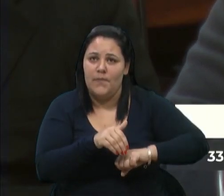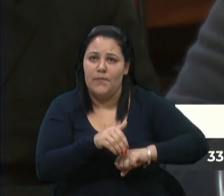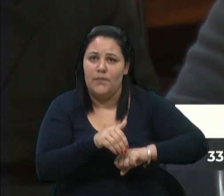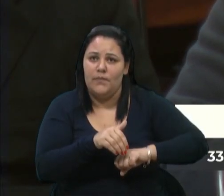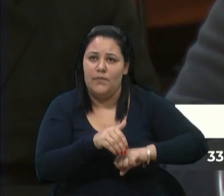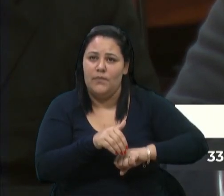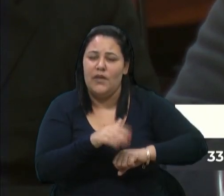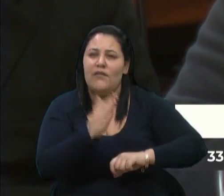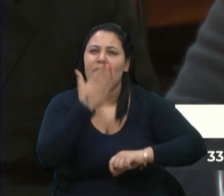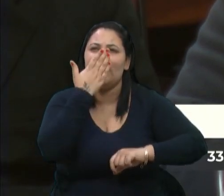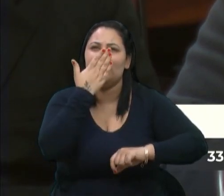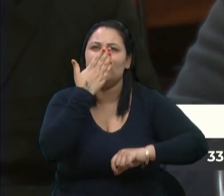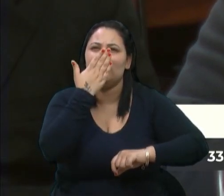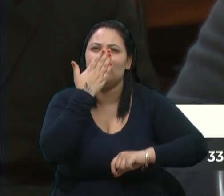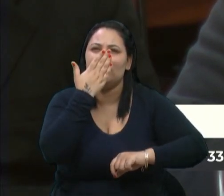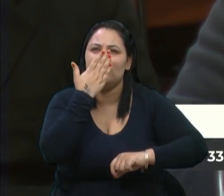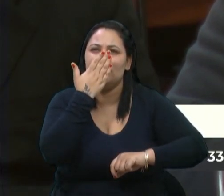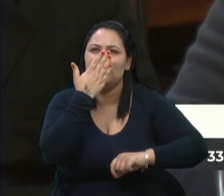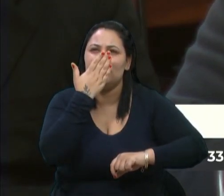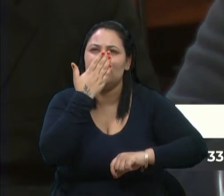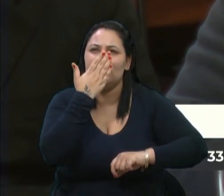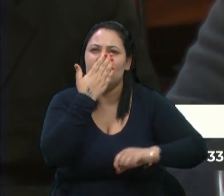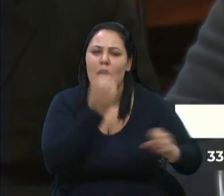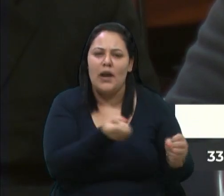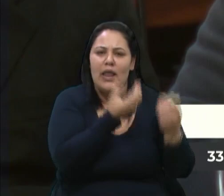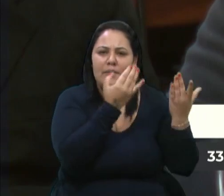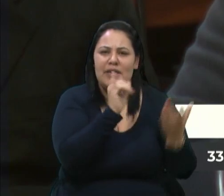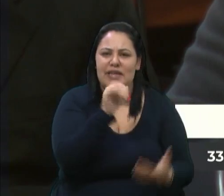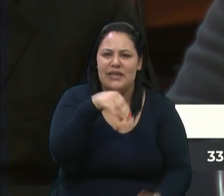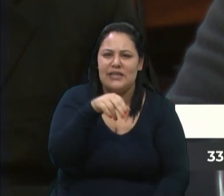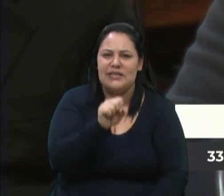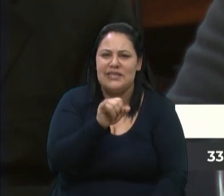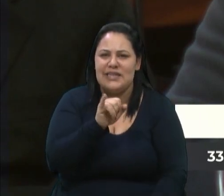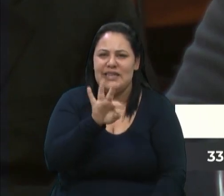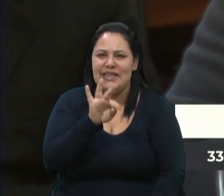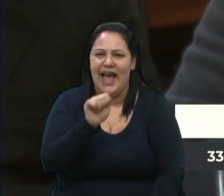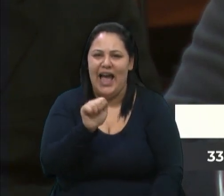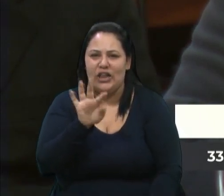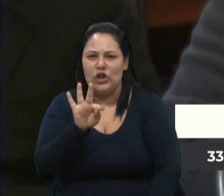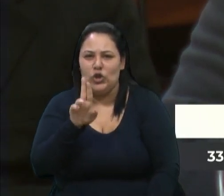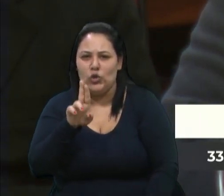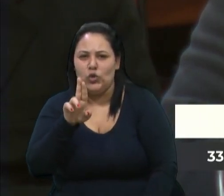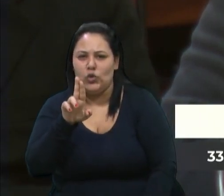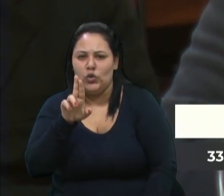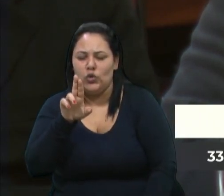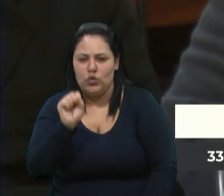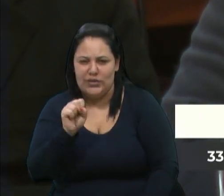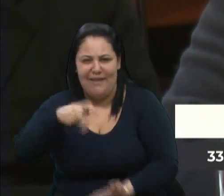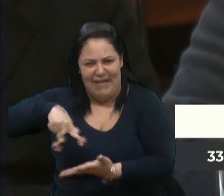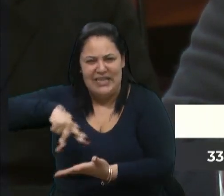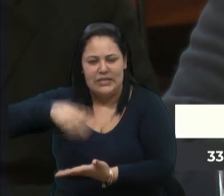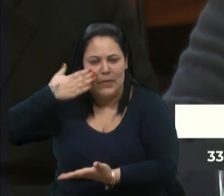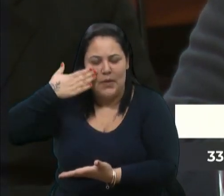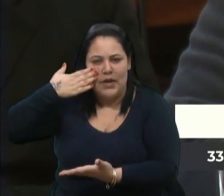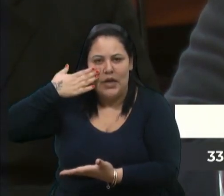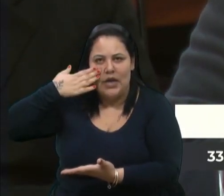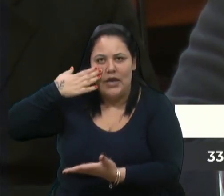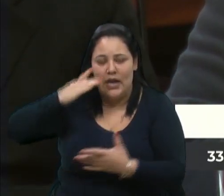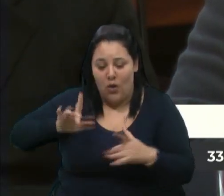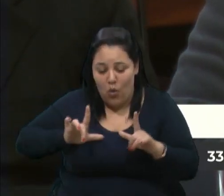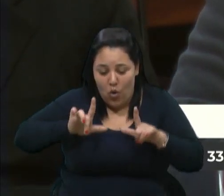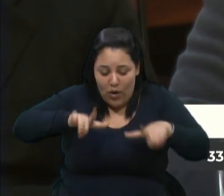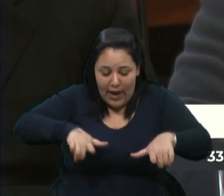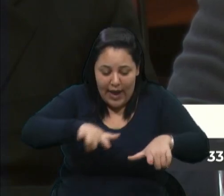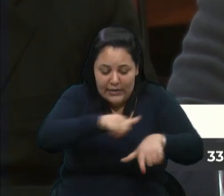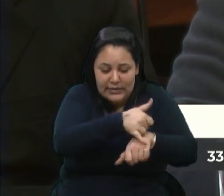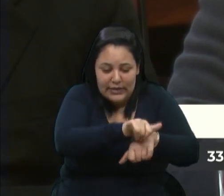ali bem na frente do Incitatus. Por quê? Porque era um local estratégico que a pessoa teria o